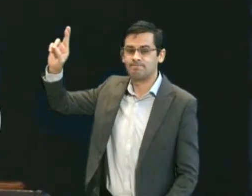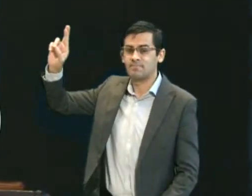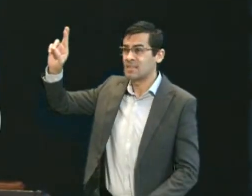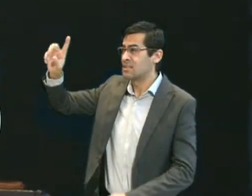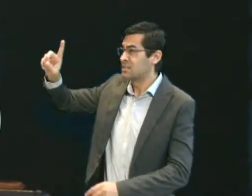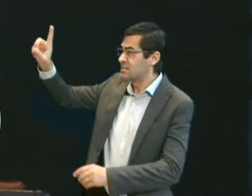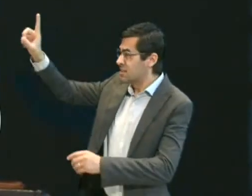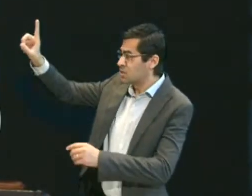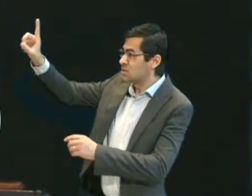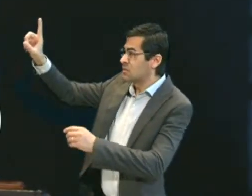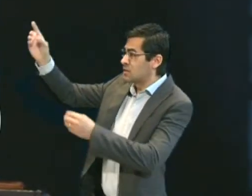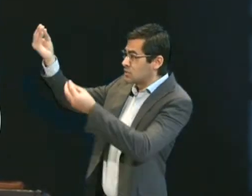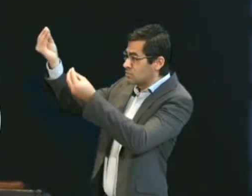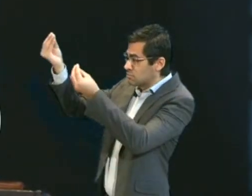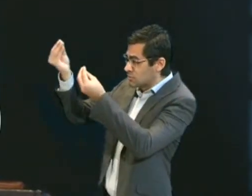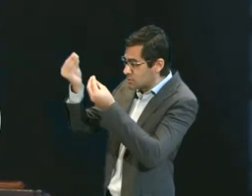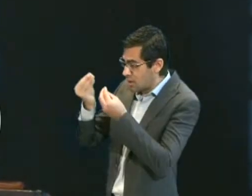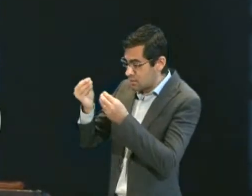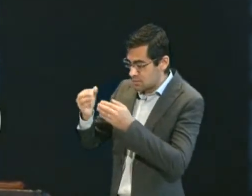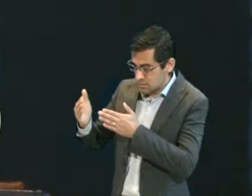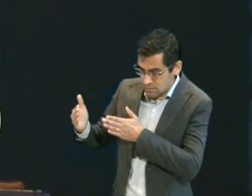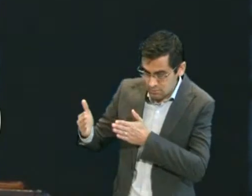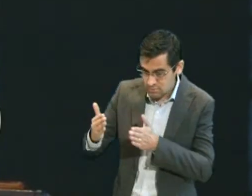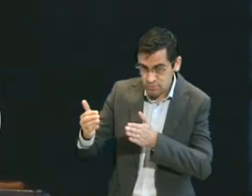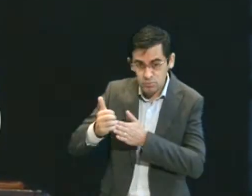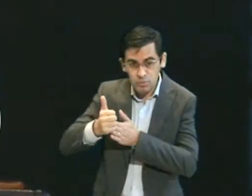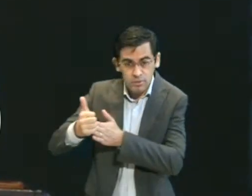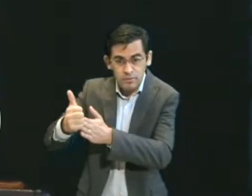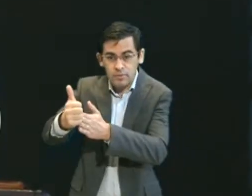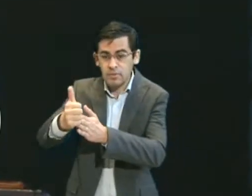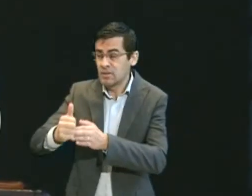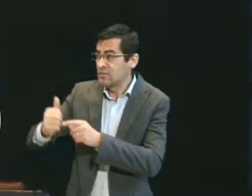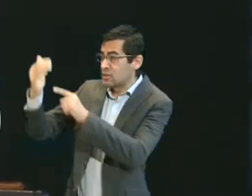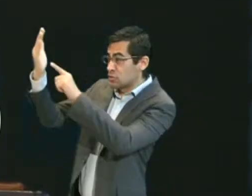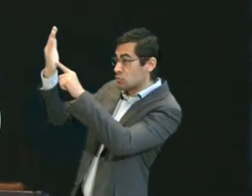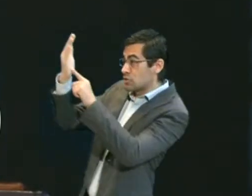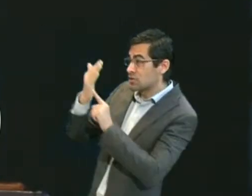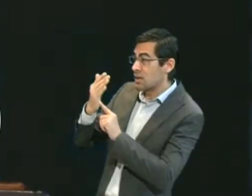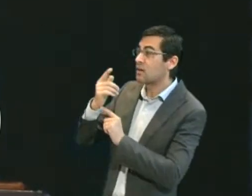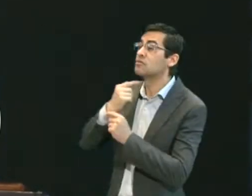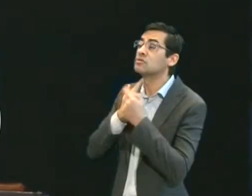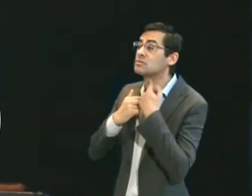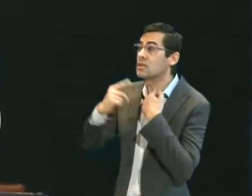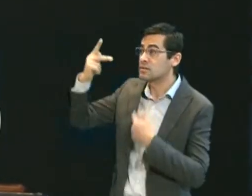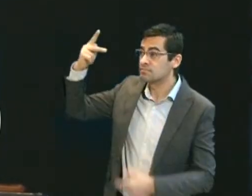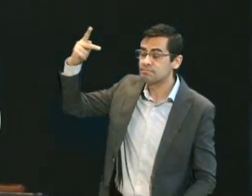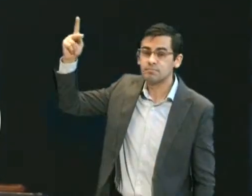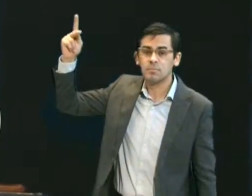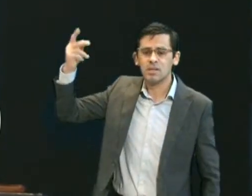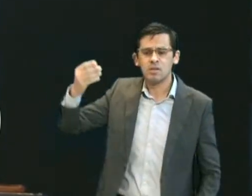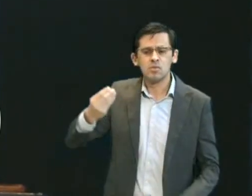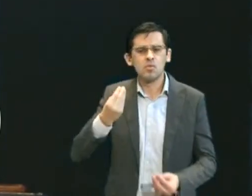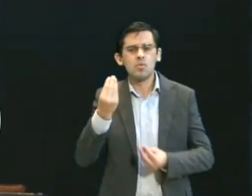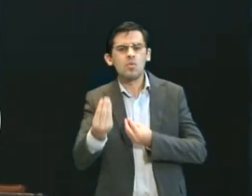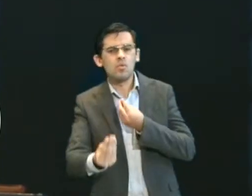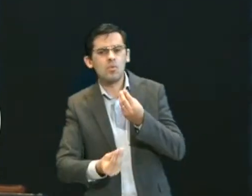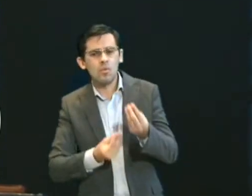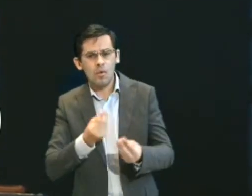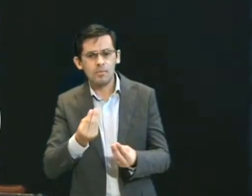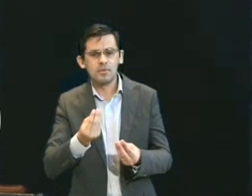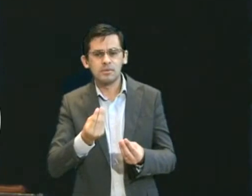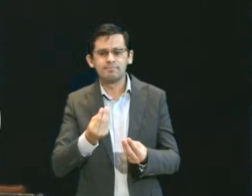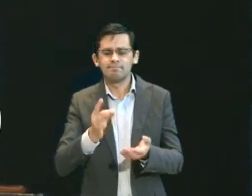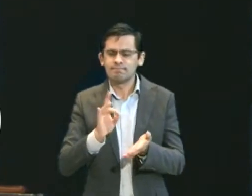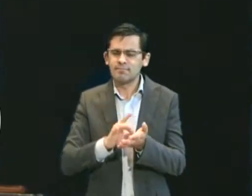trazer direção. Ele vai revelar caminhos. Ele vai mostrar como. Ele vai